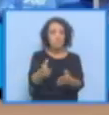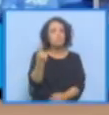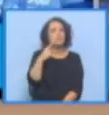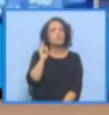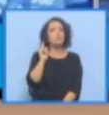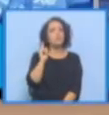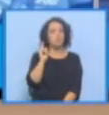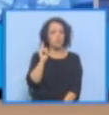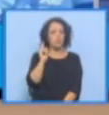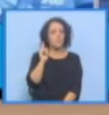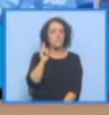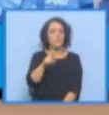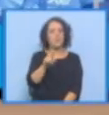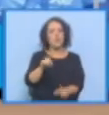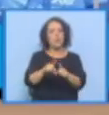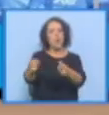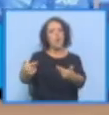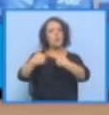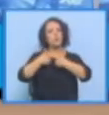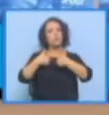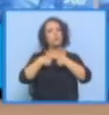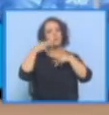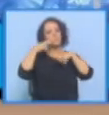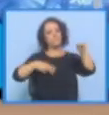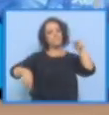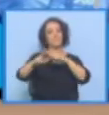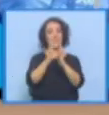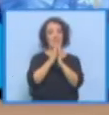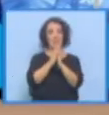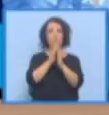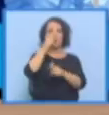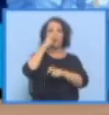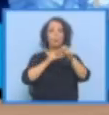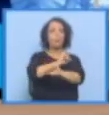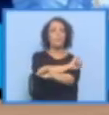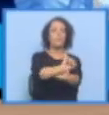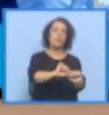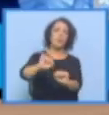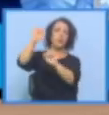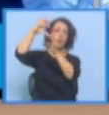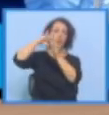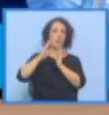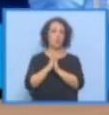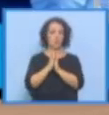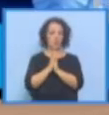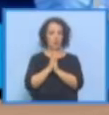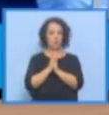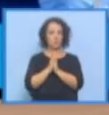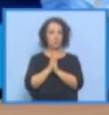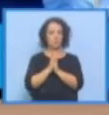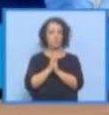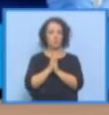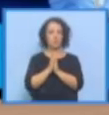neste de lado de ver a Igreja como povo de Deus, quer dizer, essa imagem conciliar que saiu do concílio da Igreja,